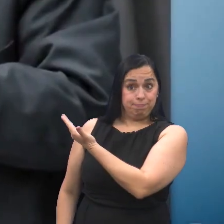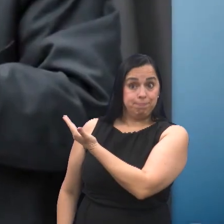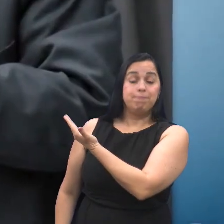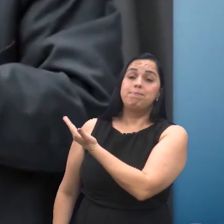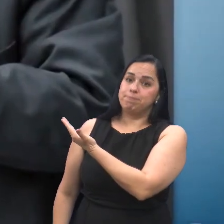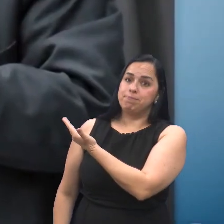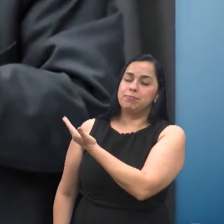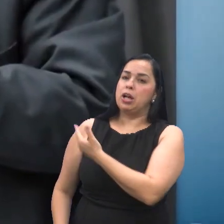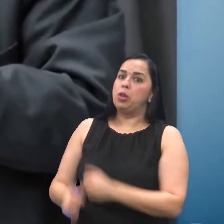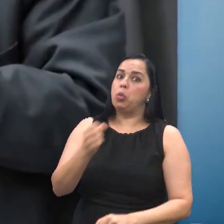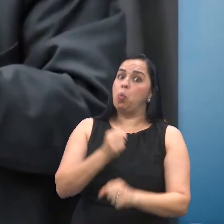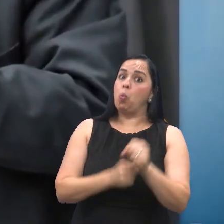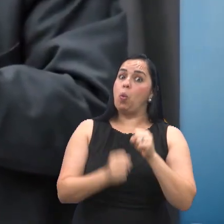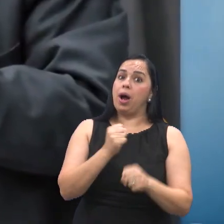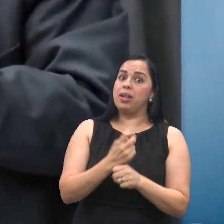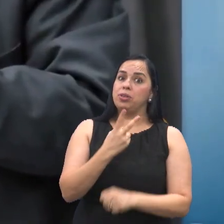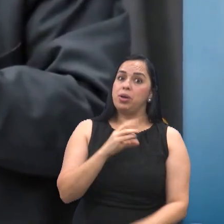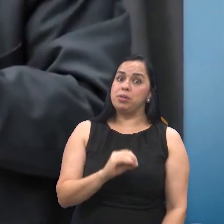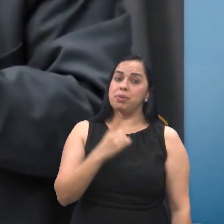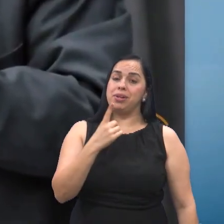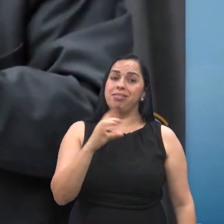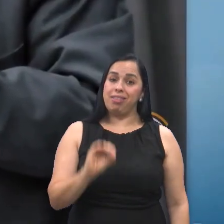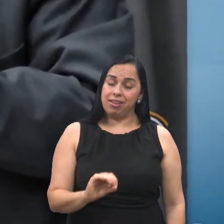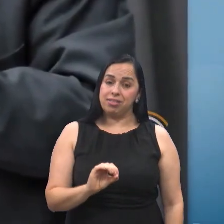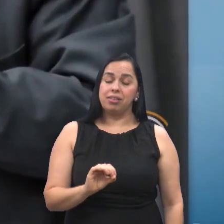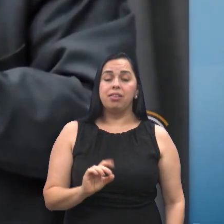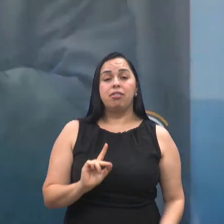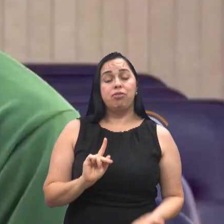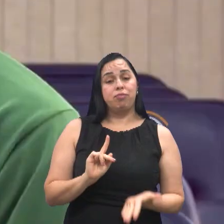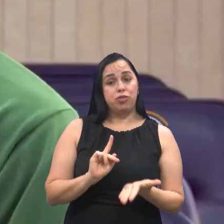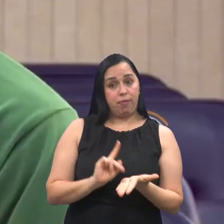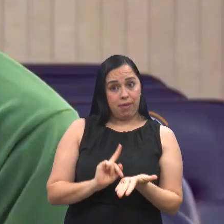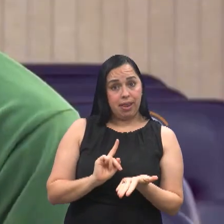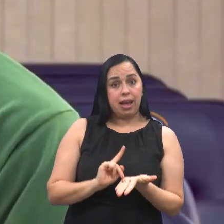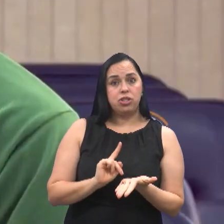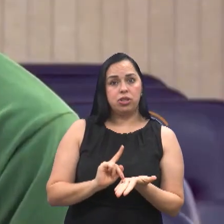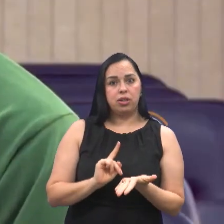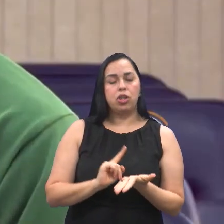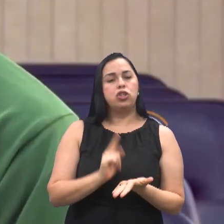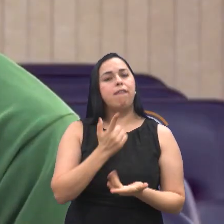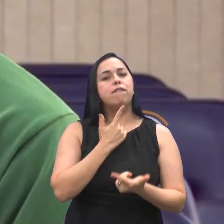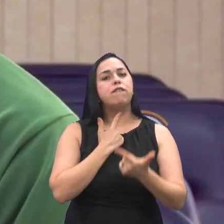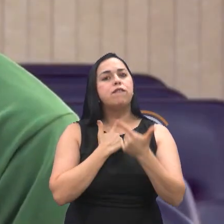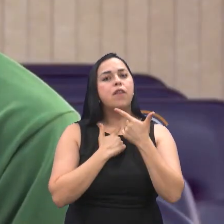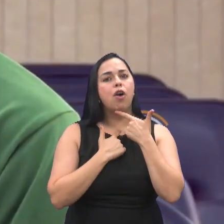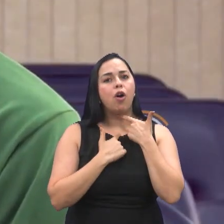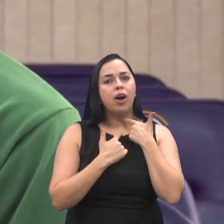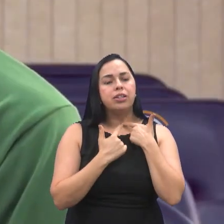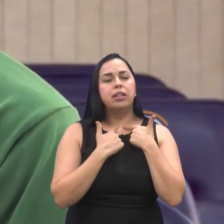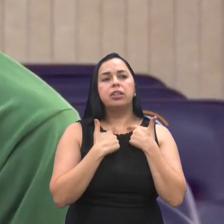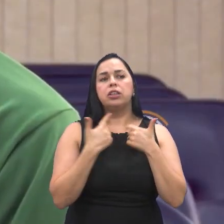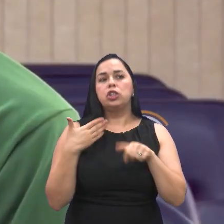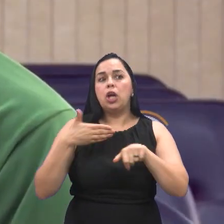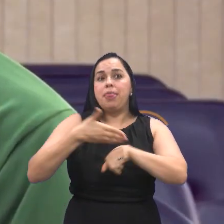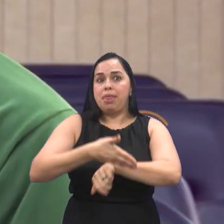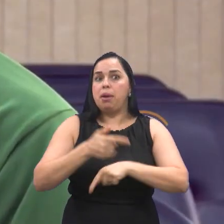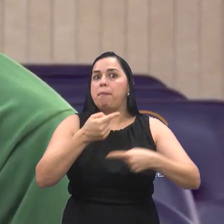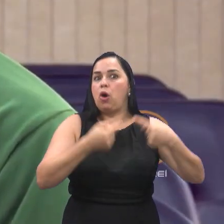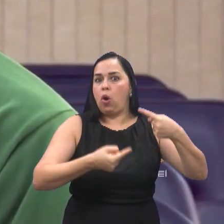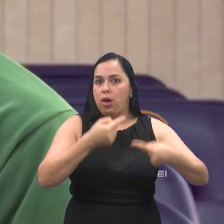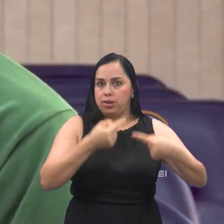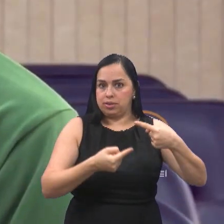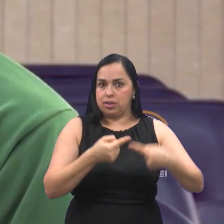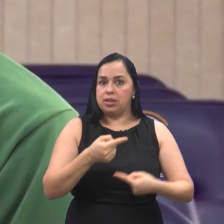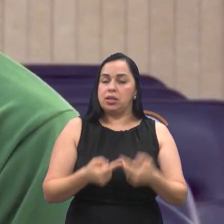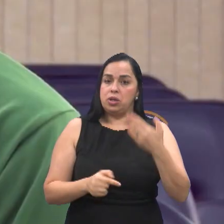em 2010. Era aquela coisa, eu já tinha aquela vontade de conhecer política, e o Ivan